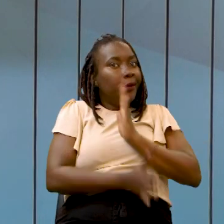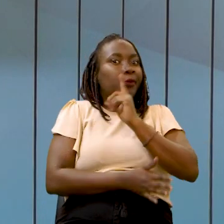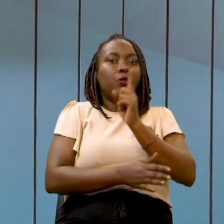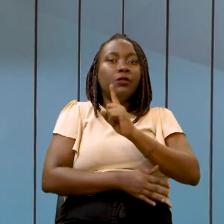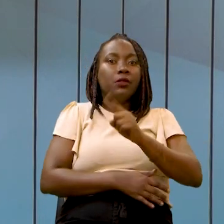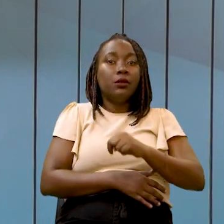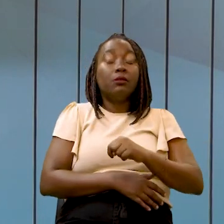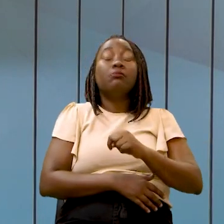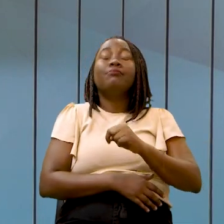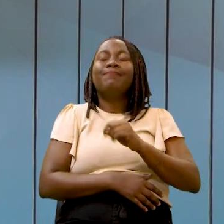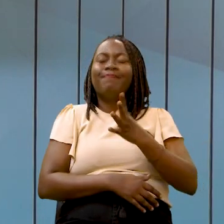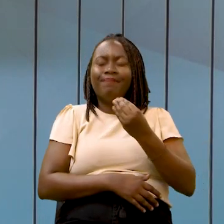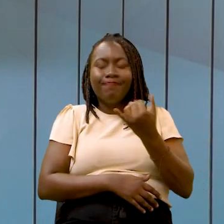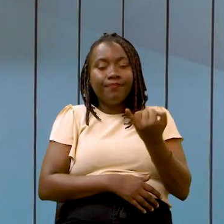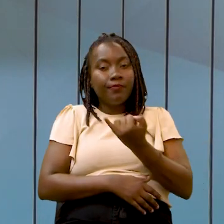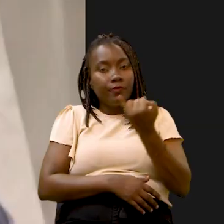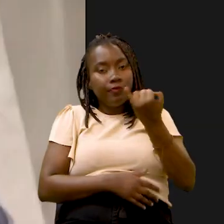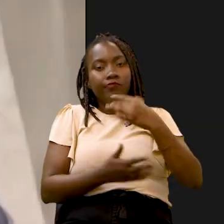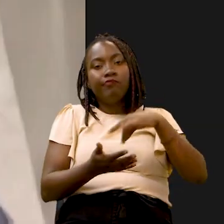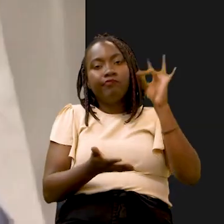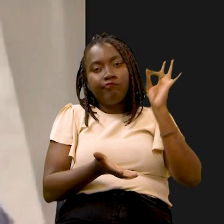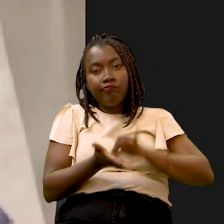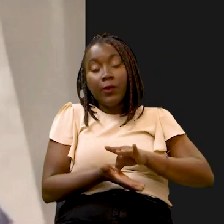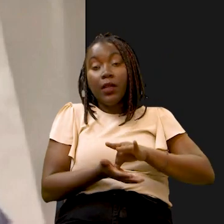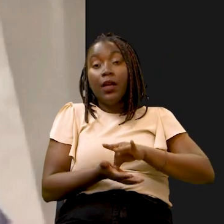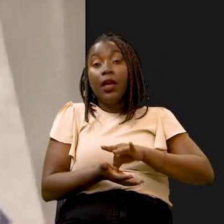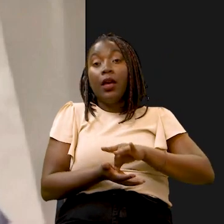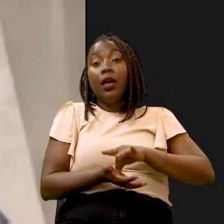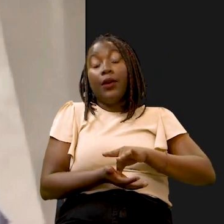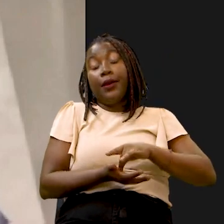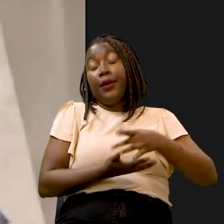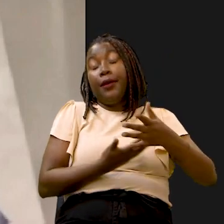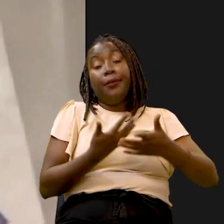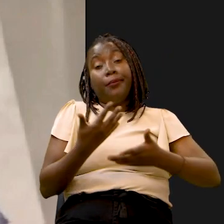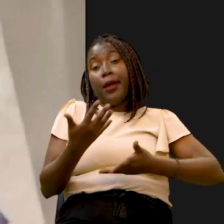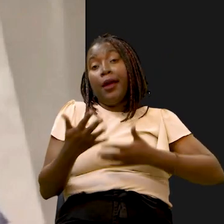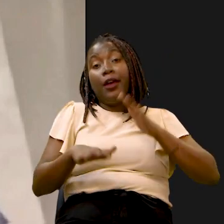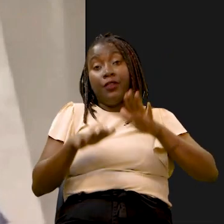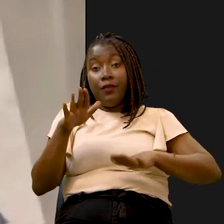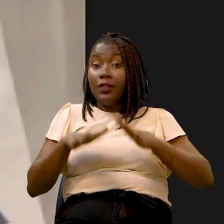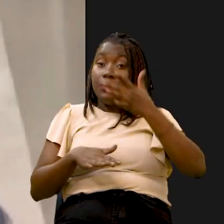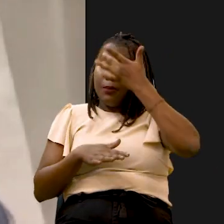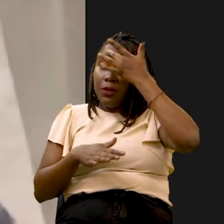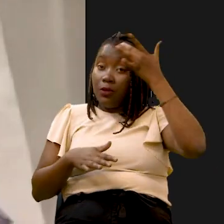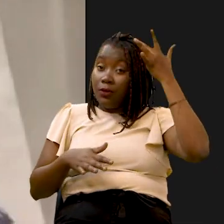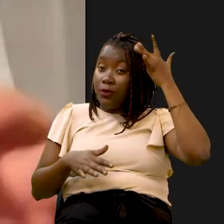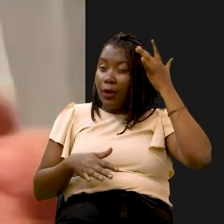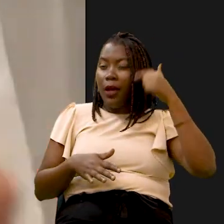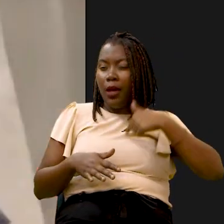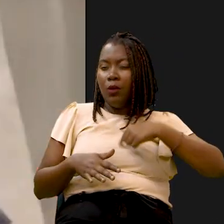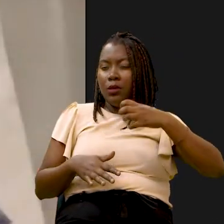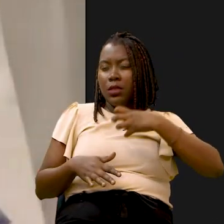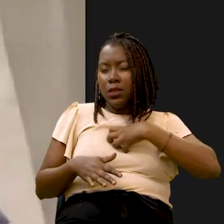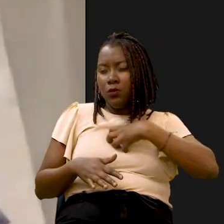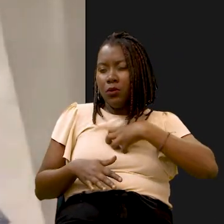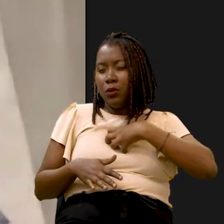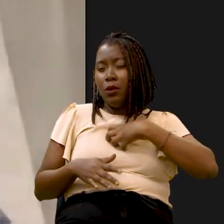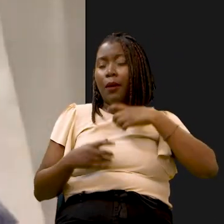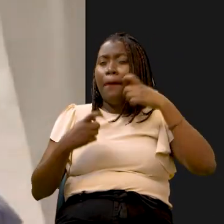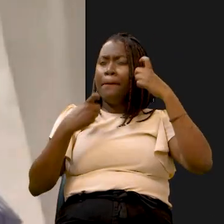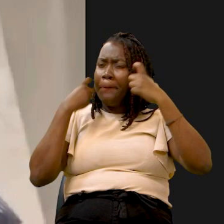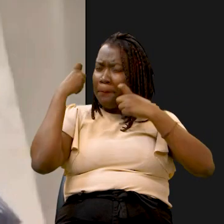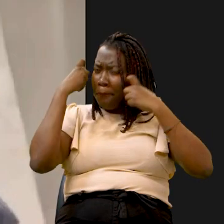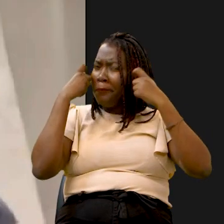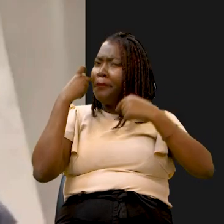não escapa, né? Não, é muito importante, de fato, né? Às vezes as pessoas, eu